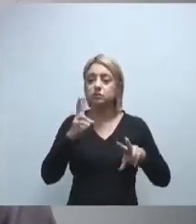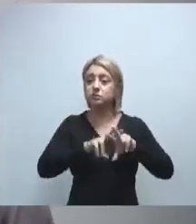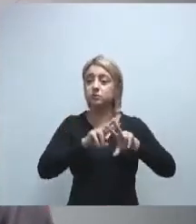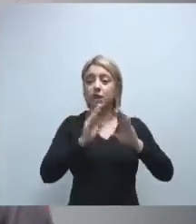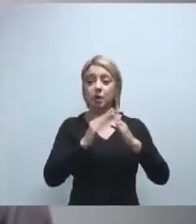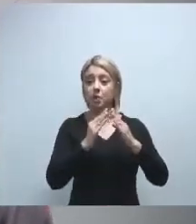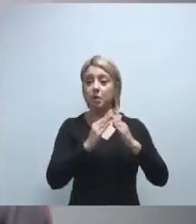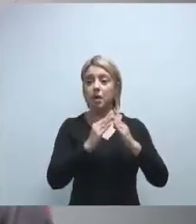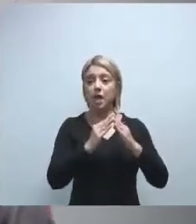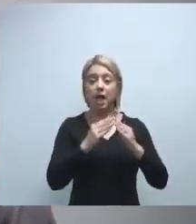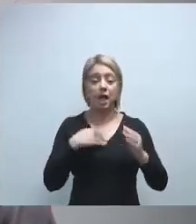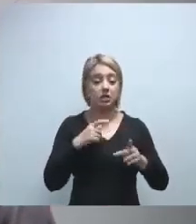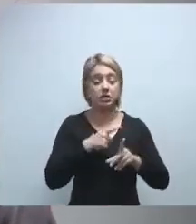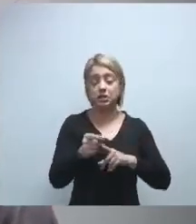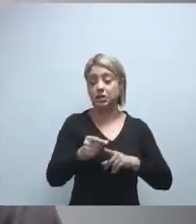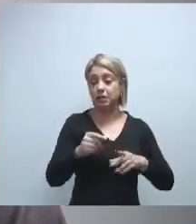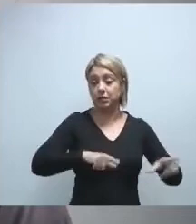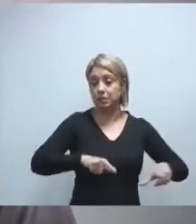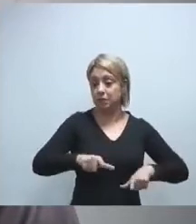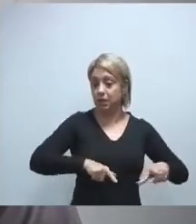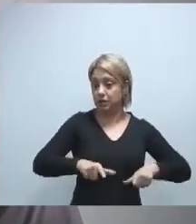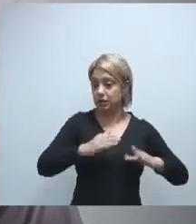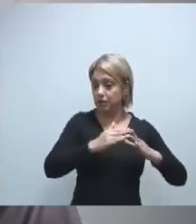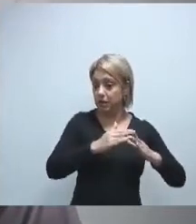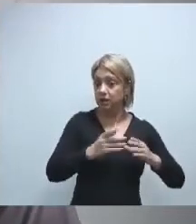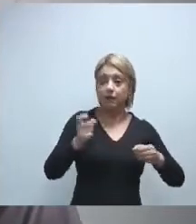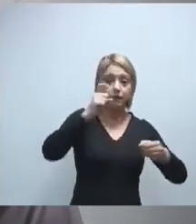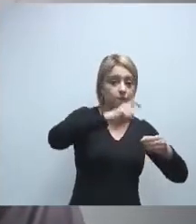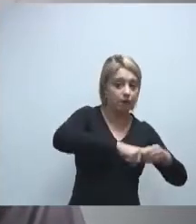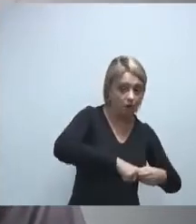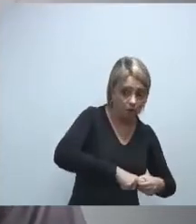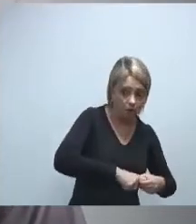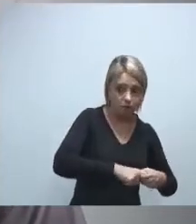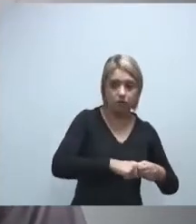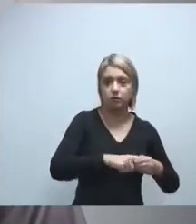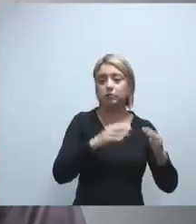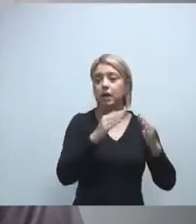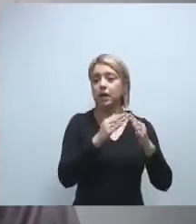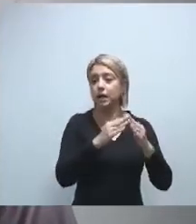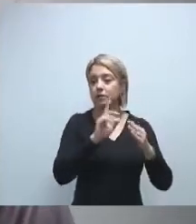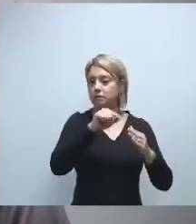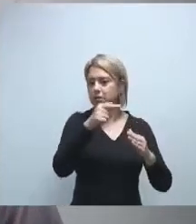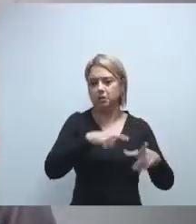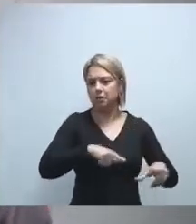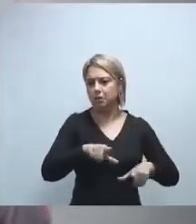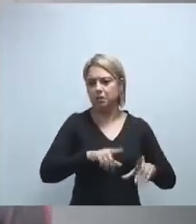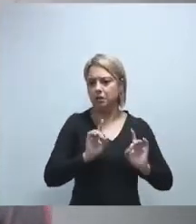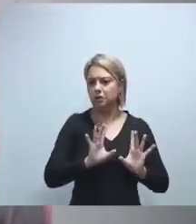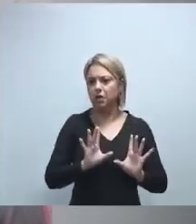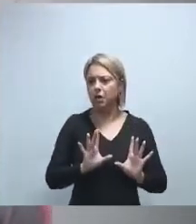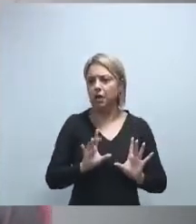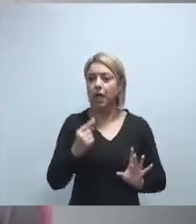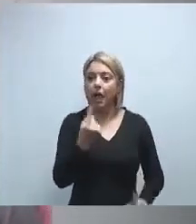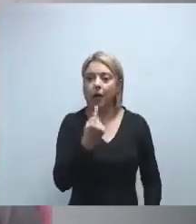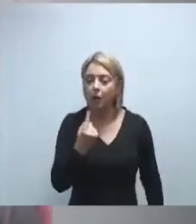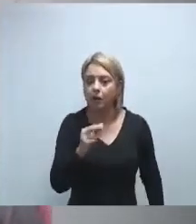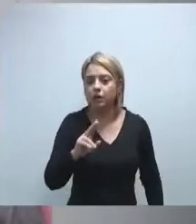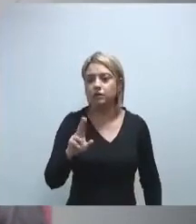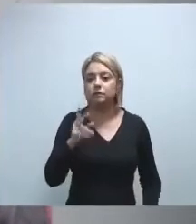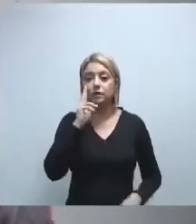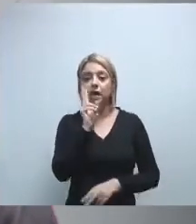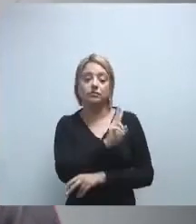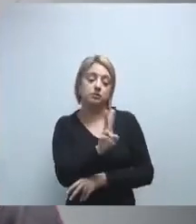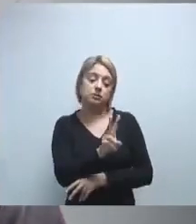domiciliária a gente sai de casa para trabalhar volta pra casa depois do trabalho a única diferença é a